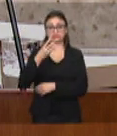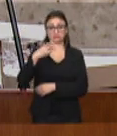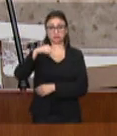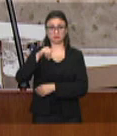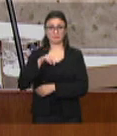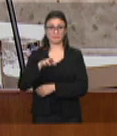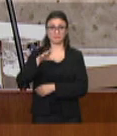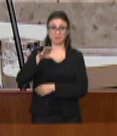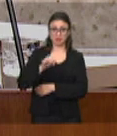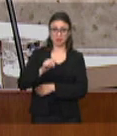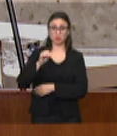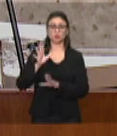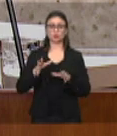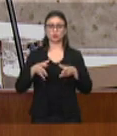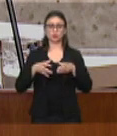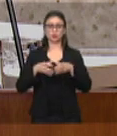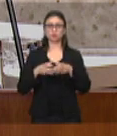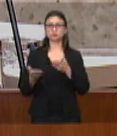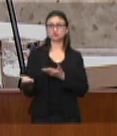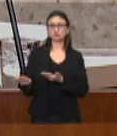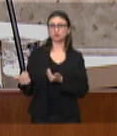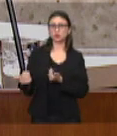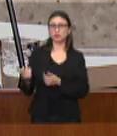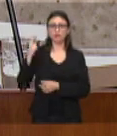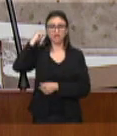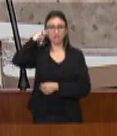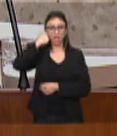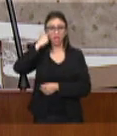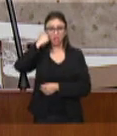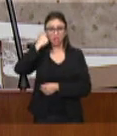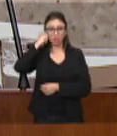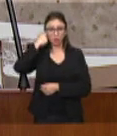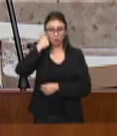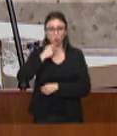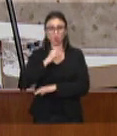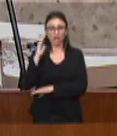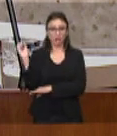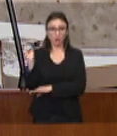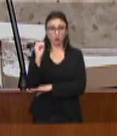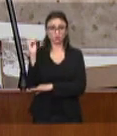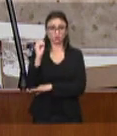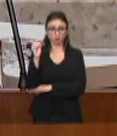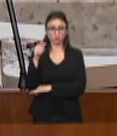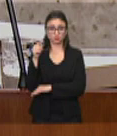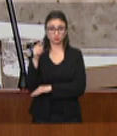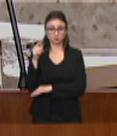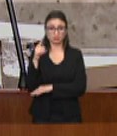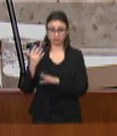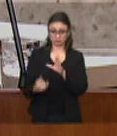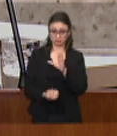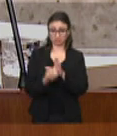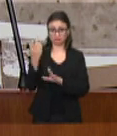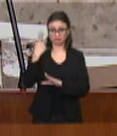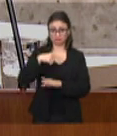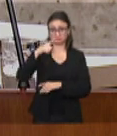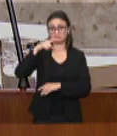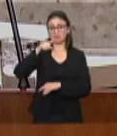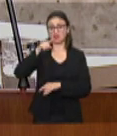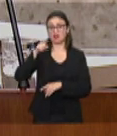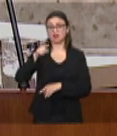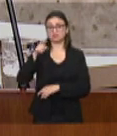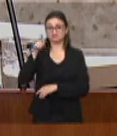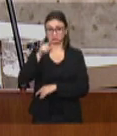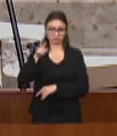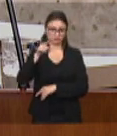maio para um grupo de jovens negros gaúchos que compuseram o Grupo Palmares de Porto Alegre,